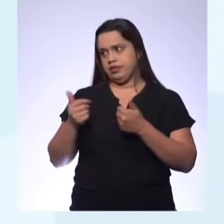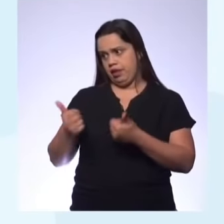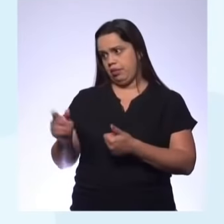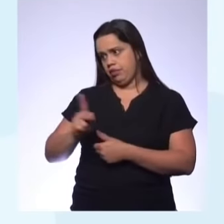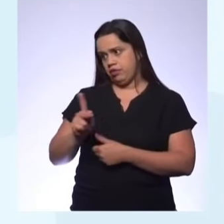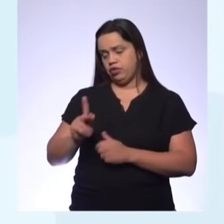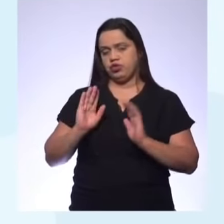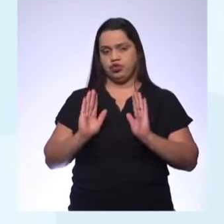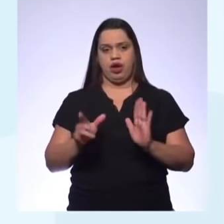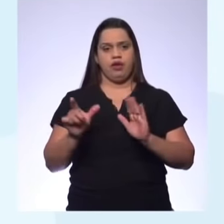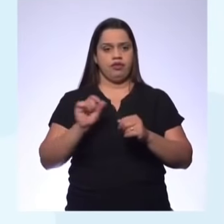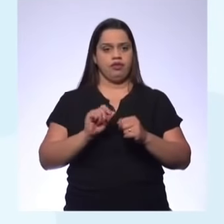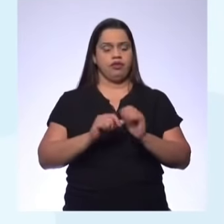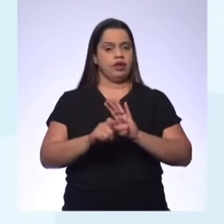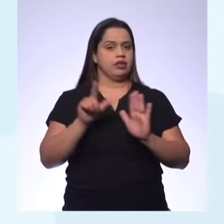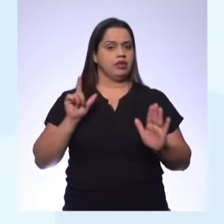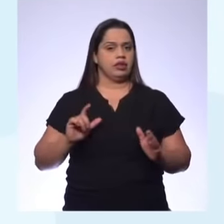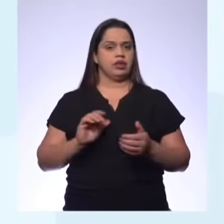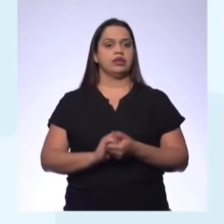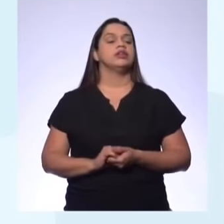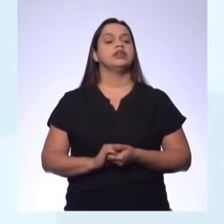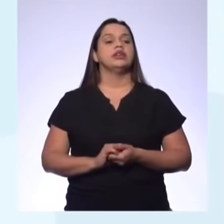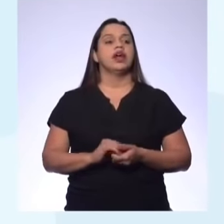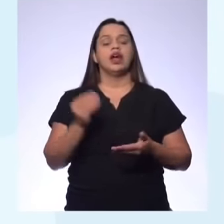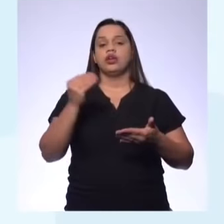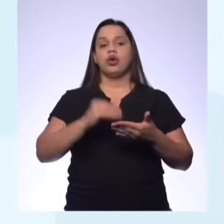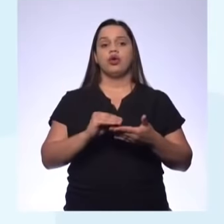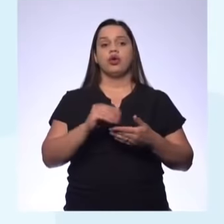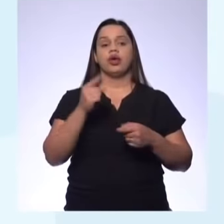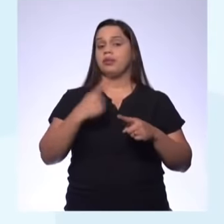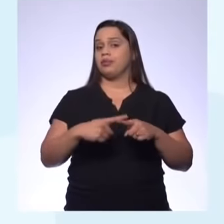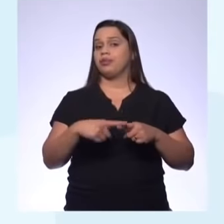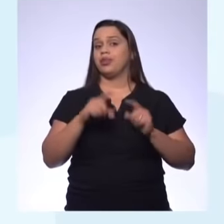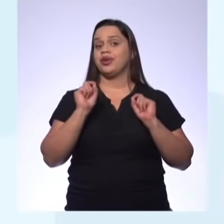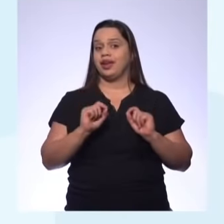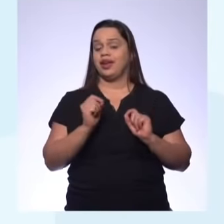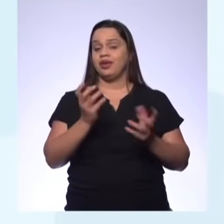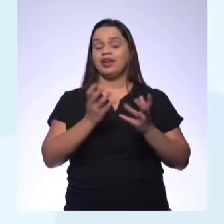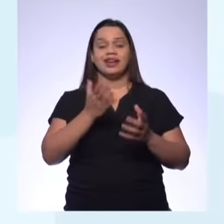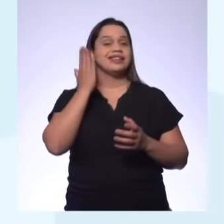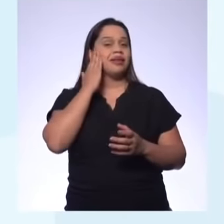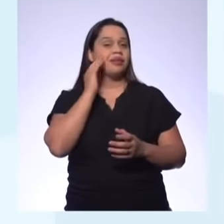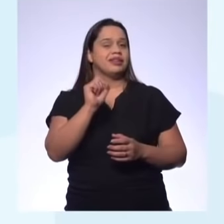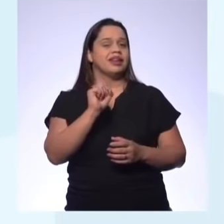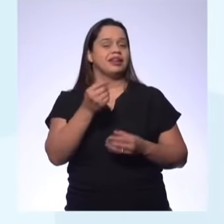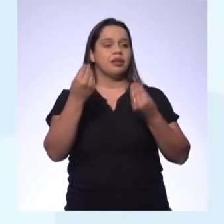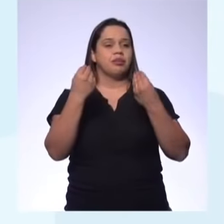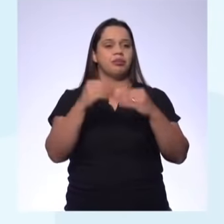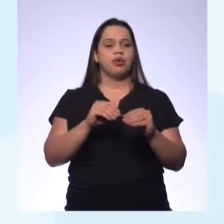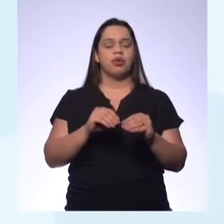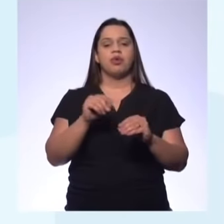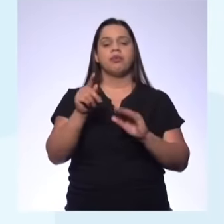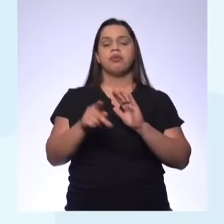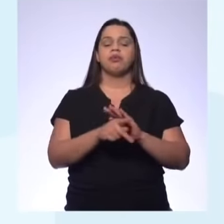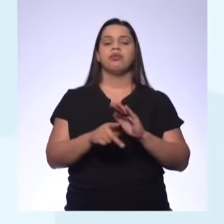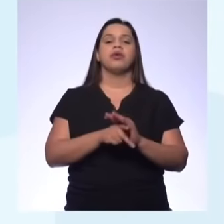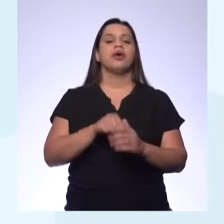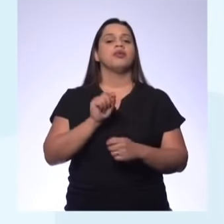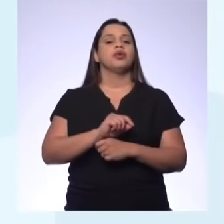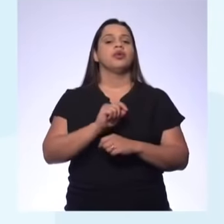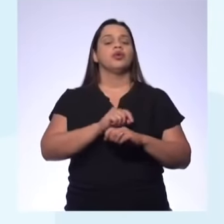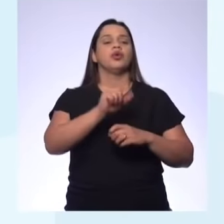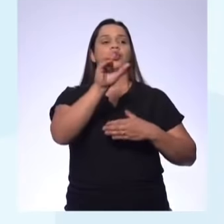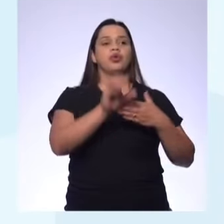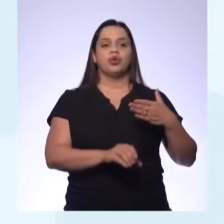nós fizemos anteriormente eu não coloquei ali porque eu queria saber se eles iam sacar aquela só por o sujeito né